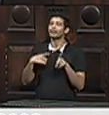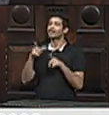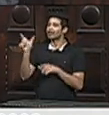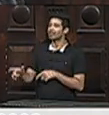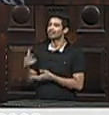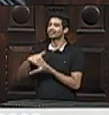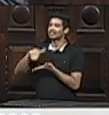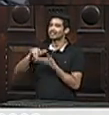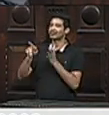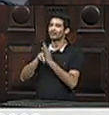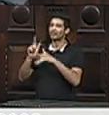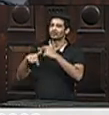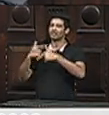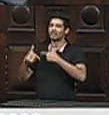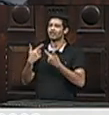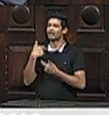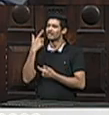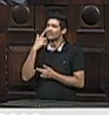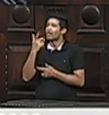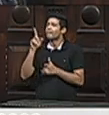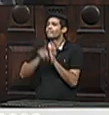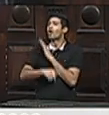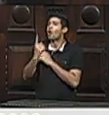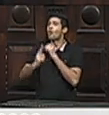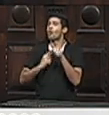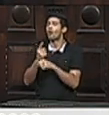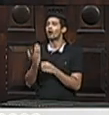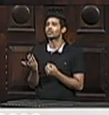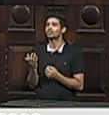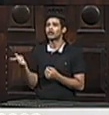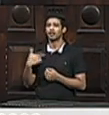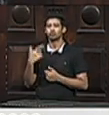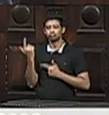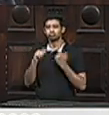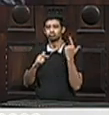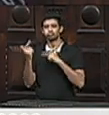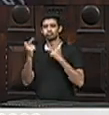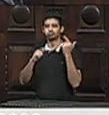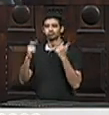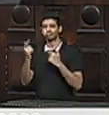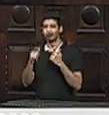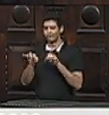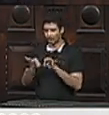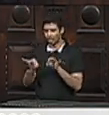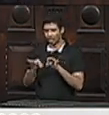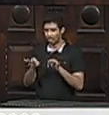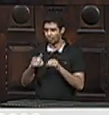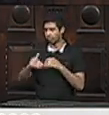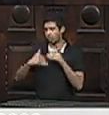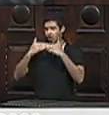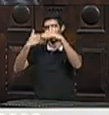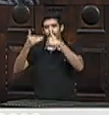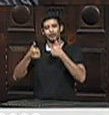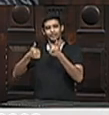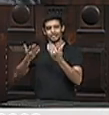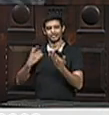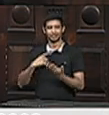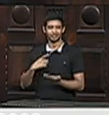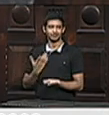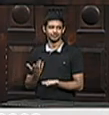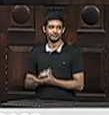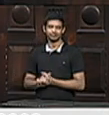Simetricamente, essa lógica deve se manter em relação ao Conselho Estadual de Trabalho, Emprego e Renda. Por isso que eu fiz essas considerações, há emendas